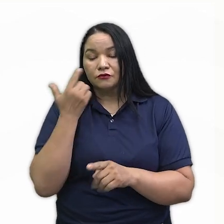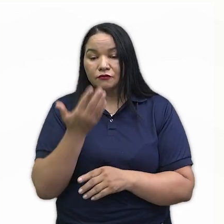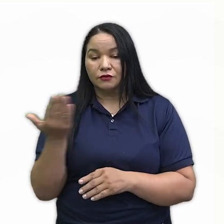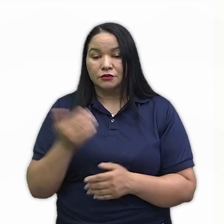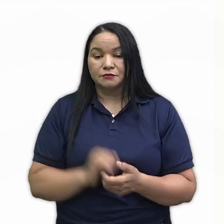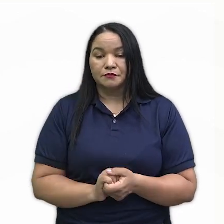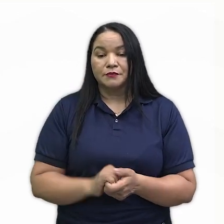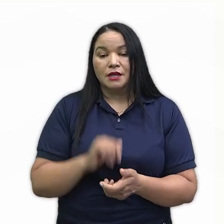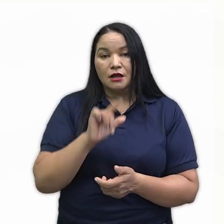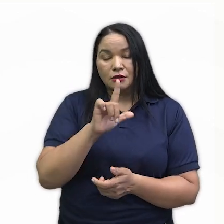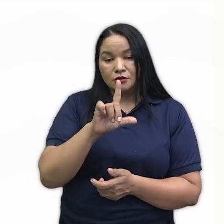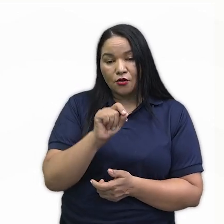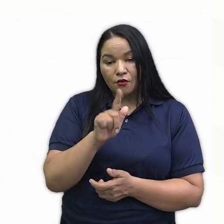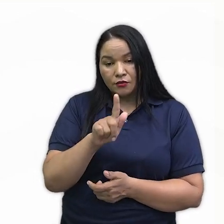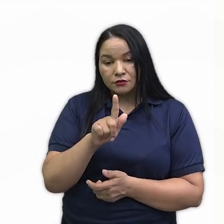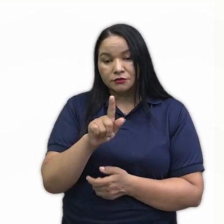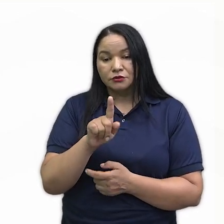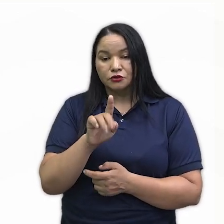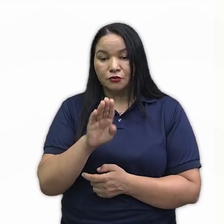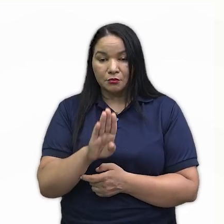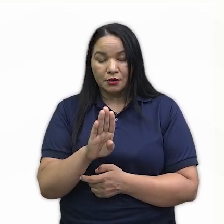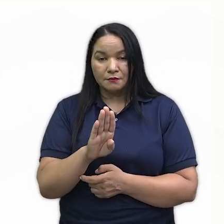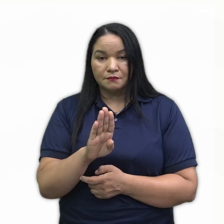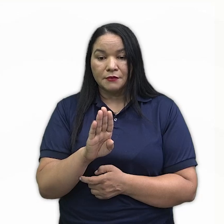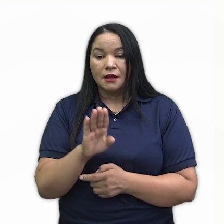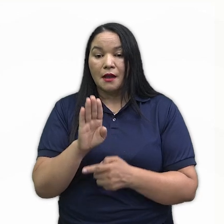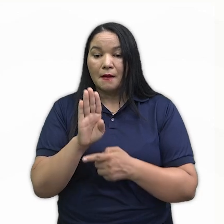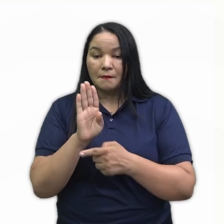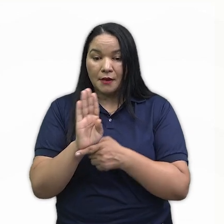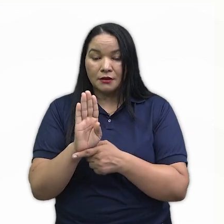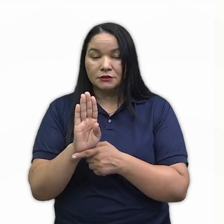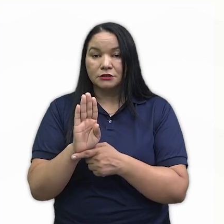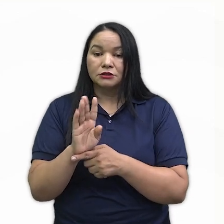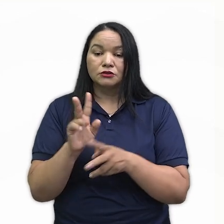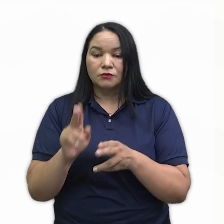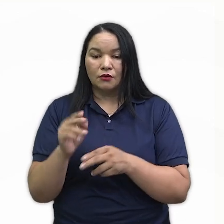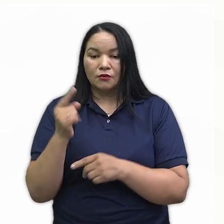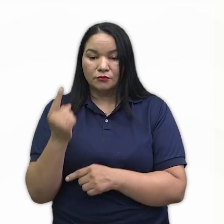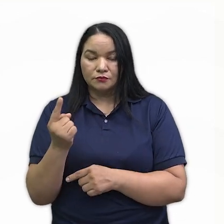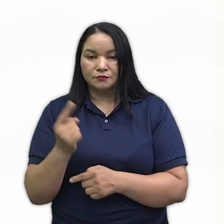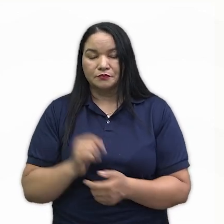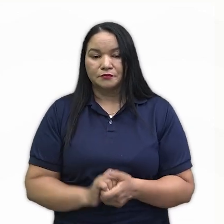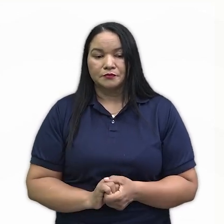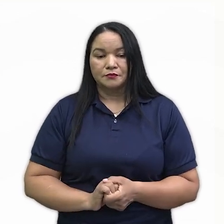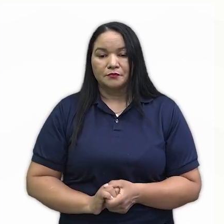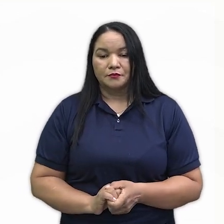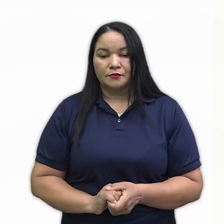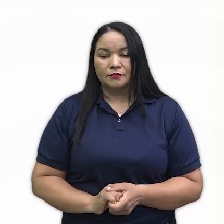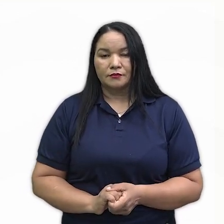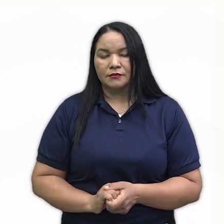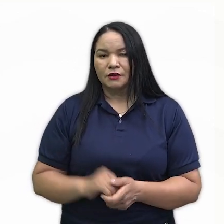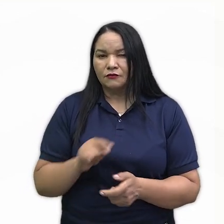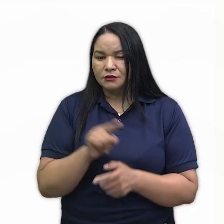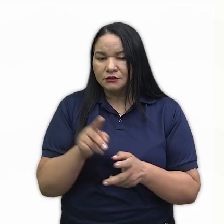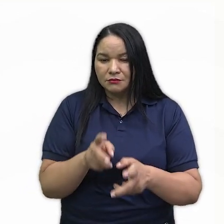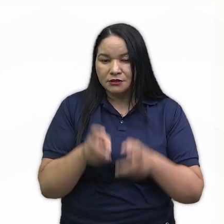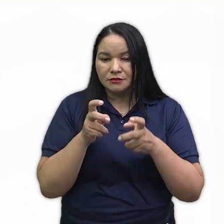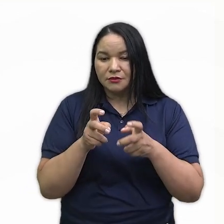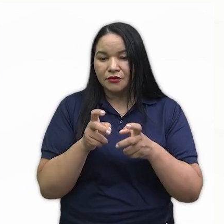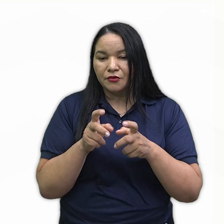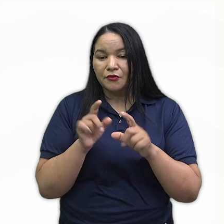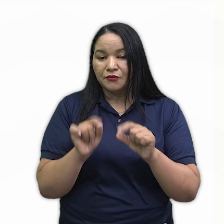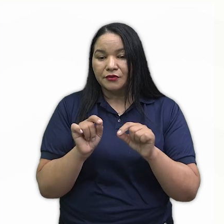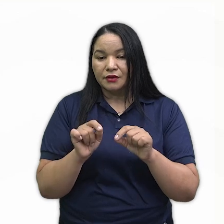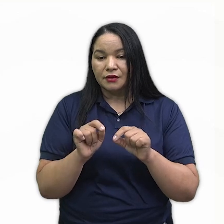temos que o log de b na base b vai ser igual a 1. Você já percebeu algo? Você já sacou algo? Que aqui,